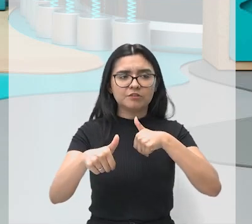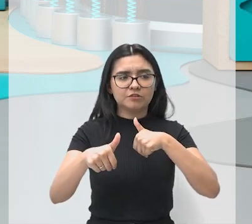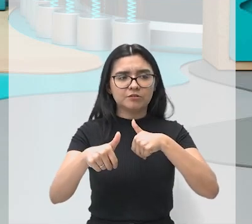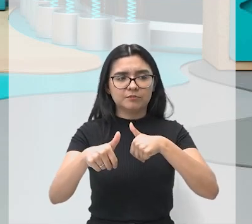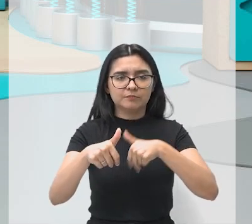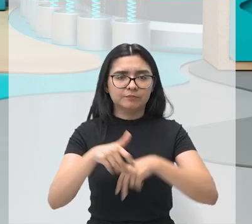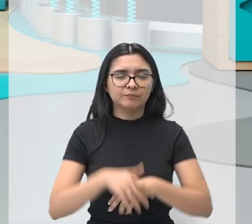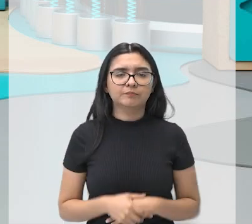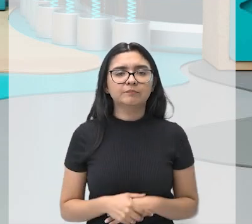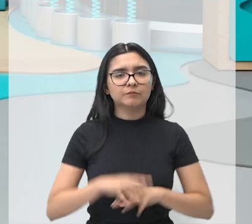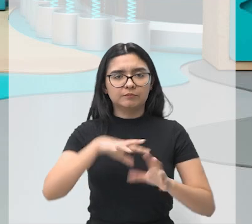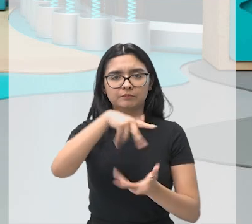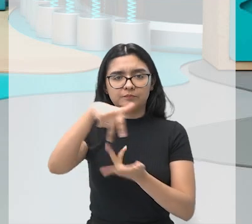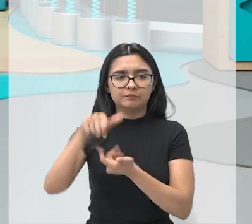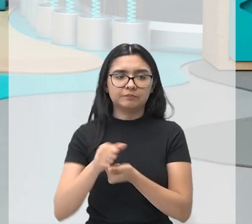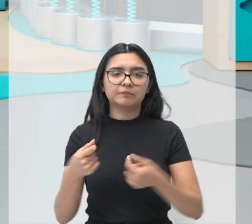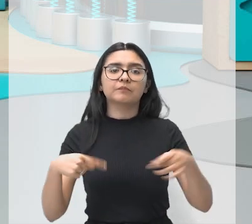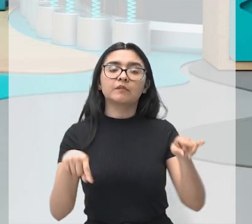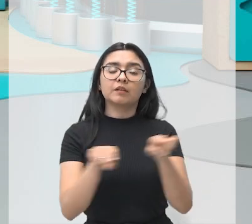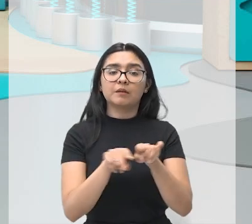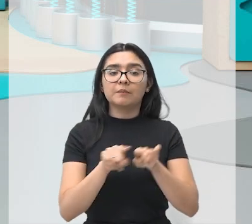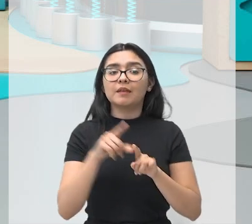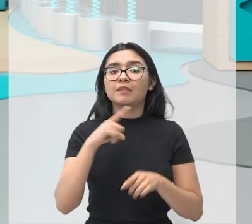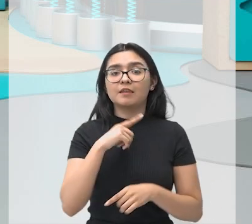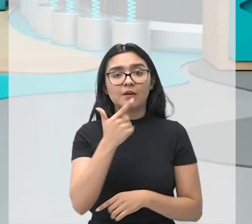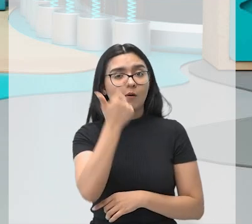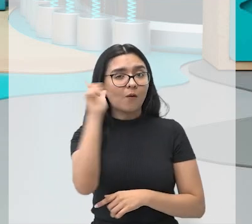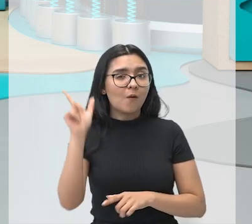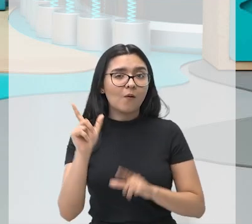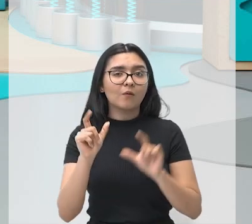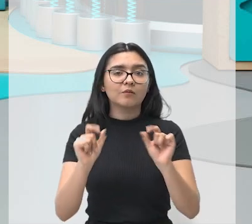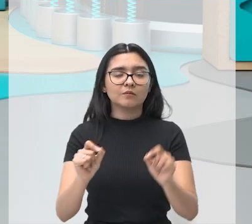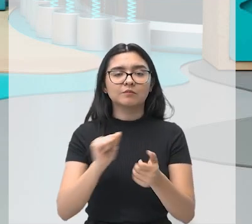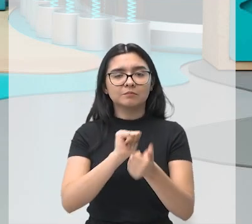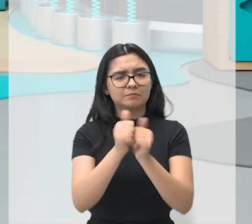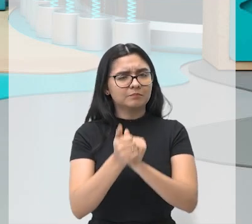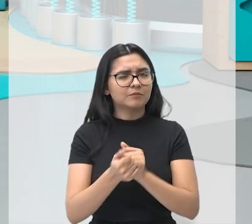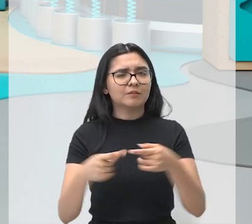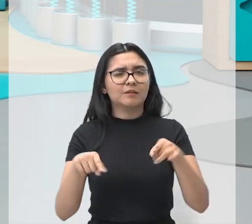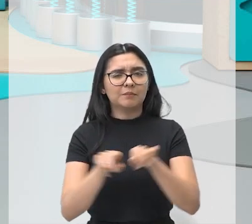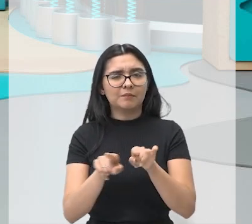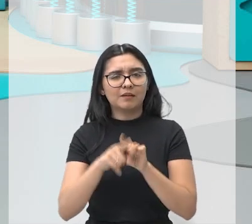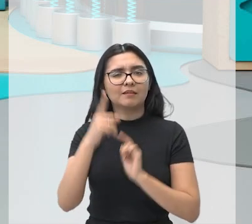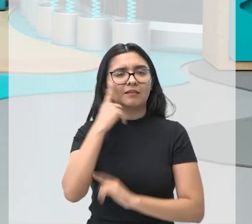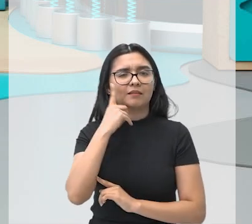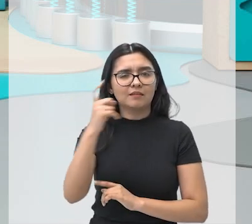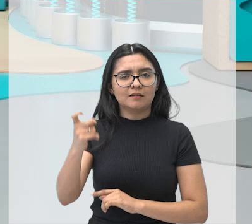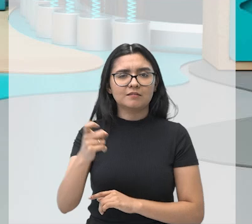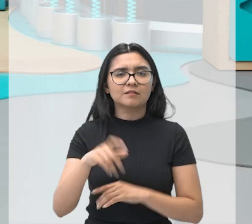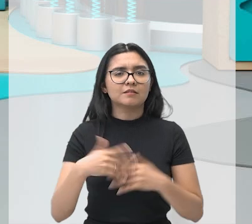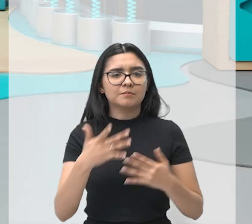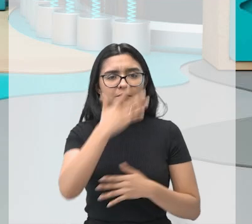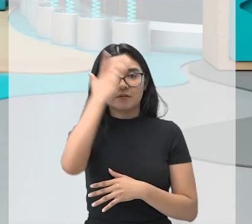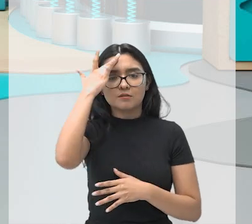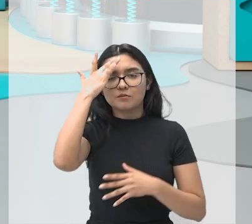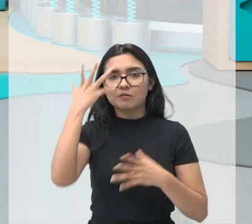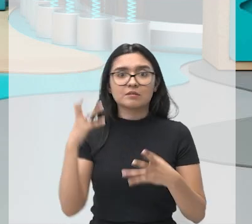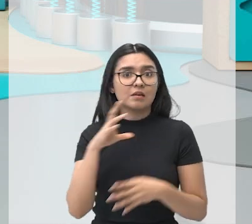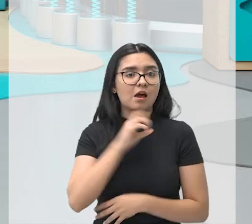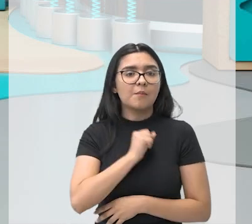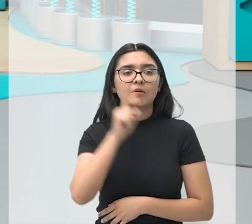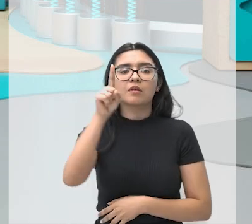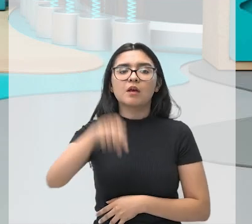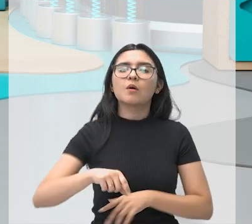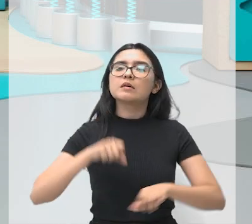esportes de marca nós temos outro também que encanta, que cativa e ganha adeptos a cada dia, que é o